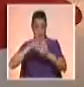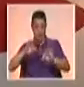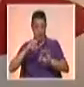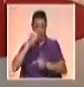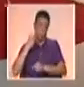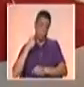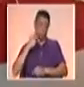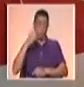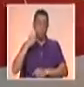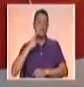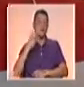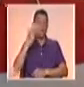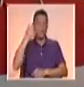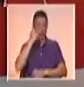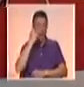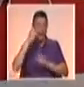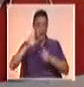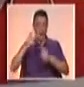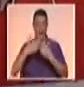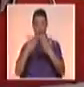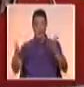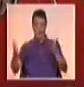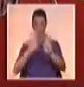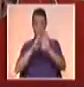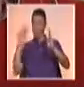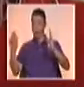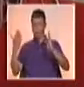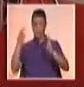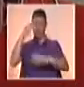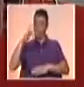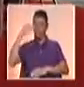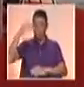é, abriu-lhe uma porta para o futuro dela, uma porta profissional.